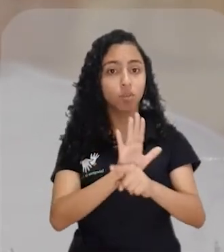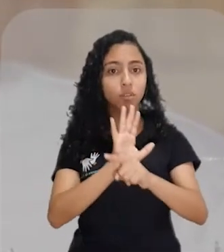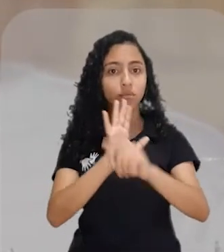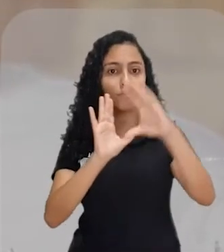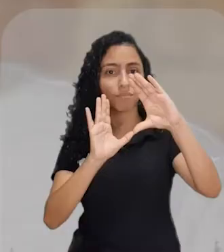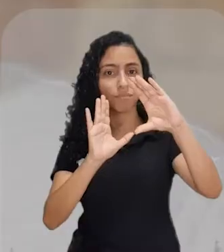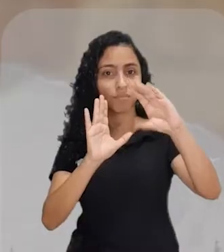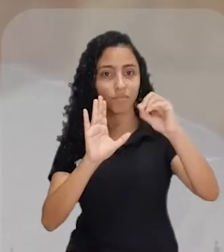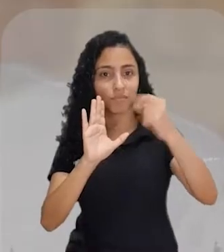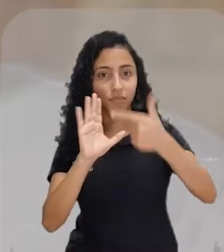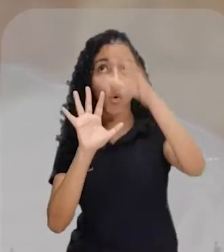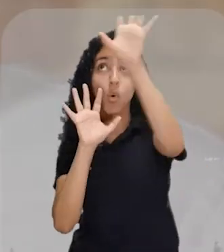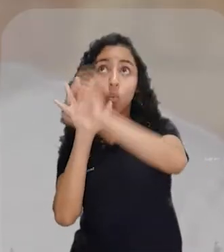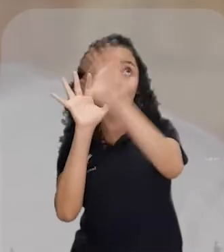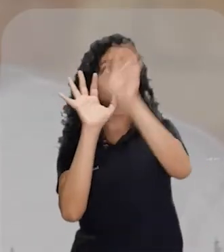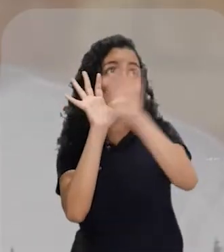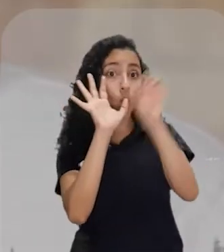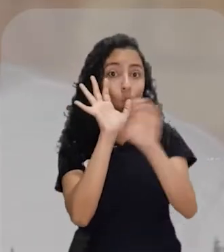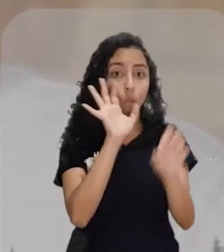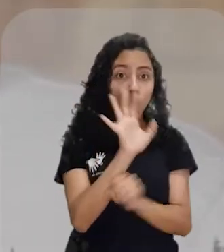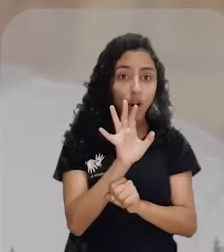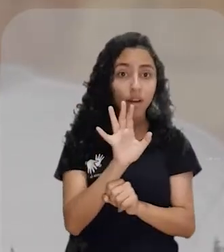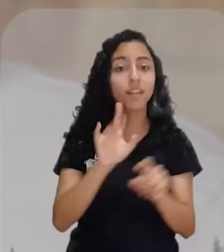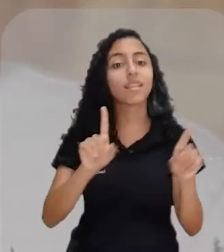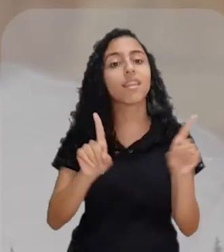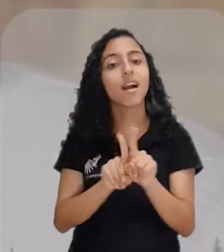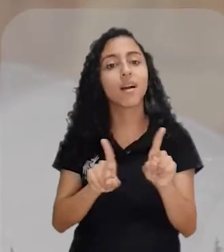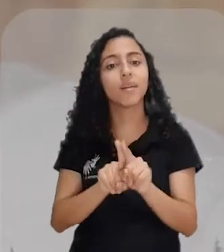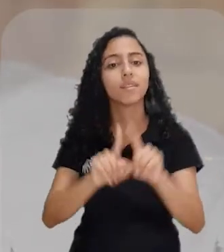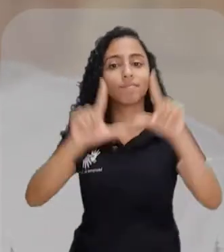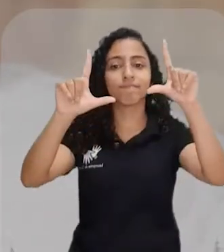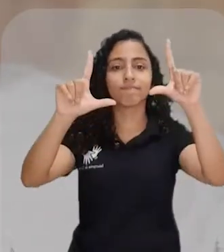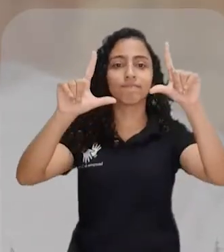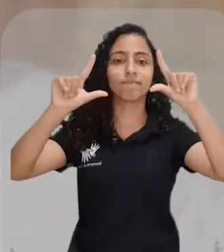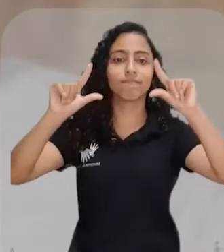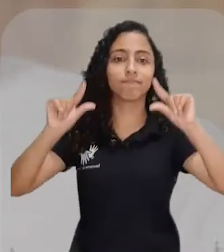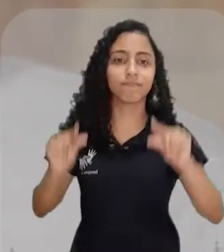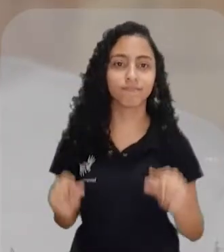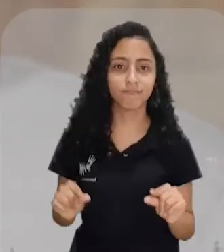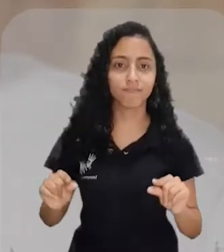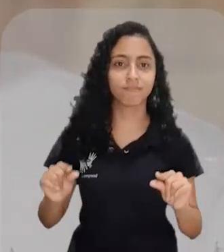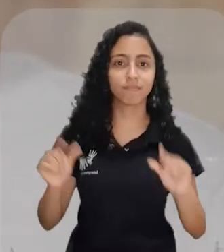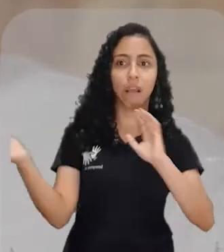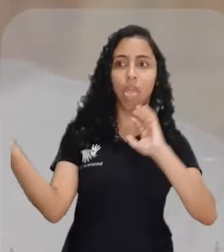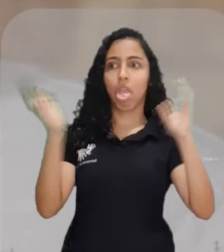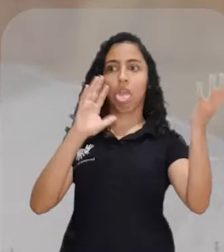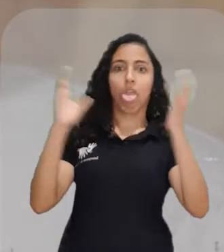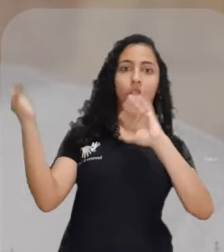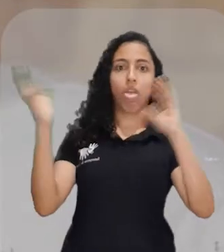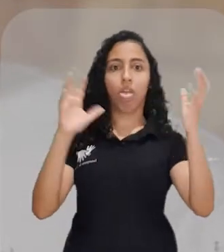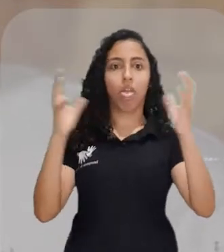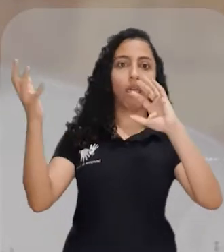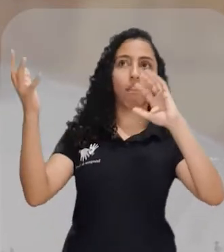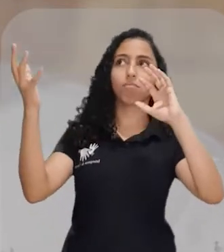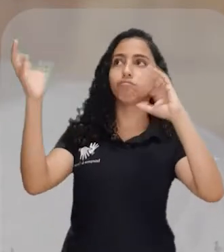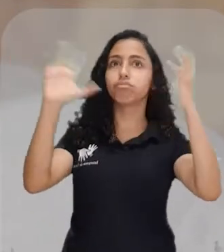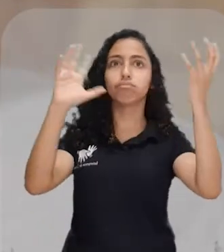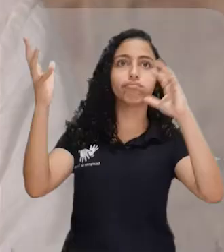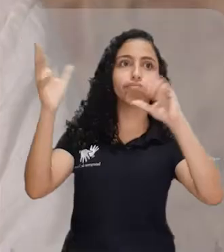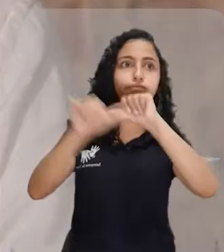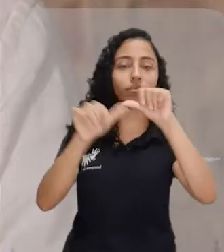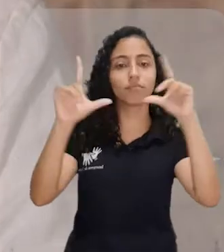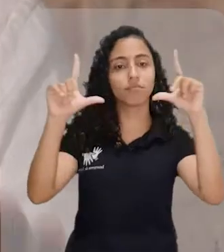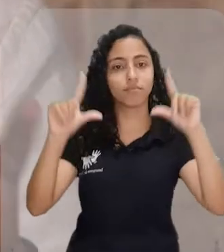de carbono e logo, né, como uma grande ferramenta de mitigação dos impactos da mudança do